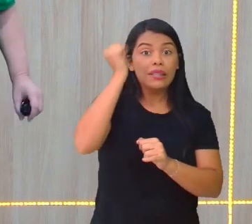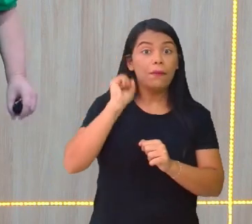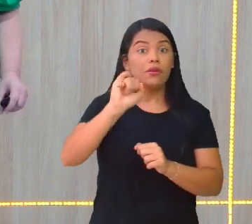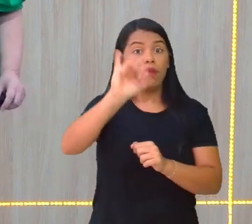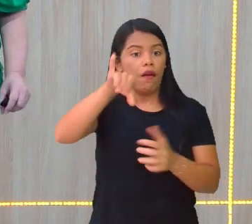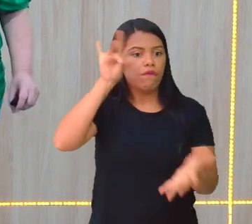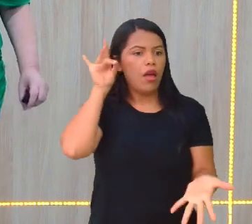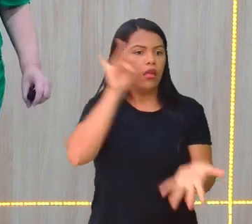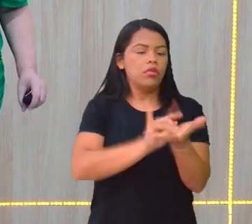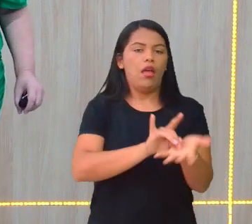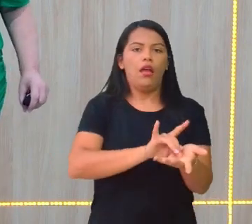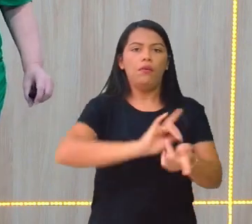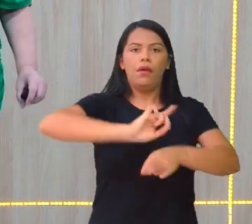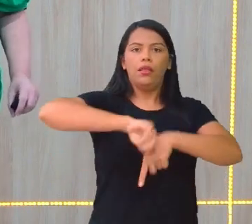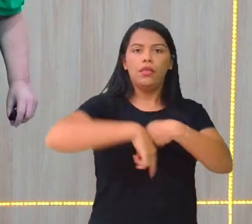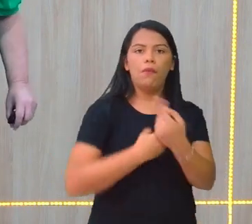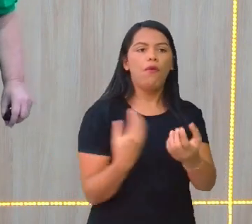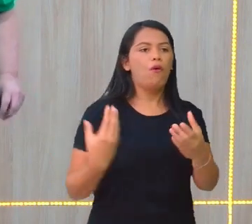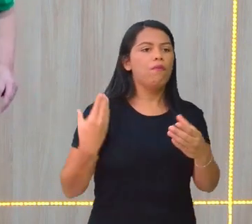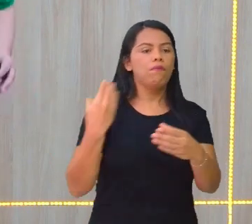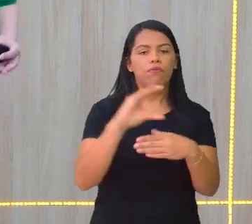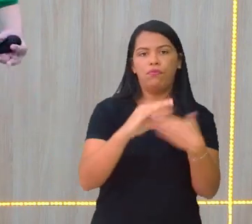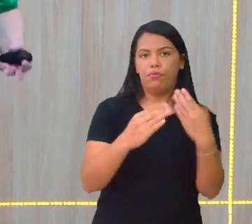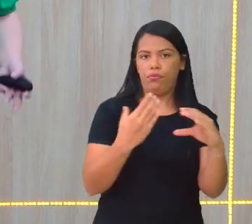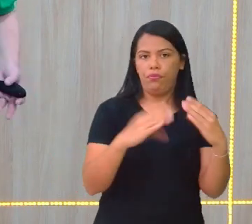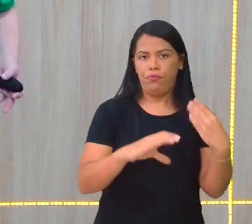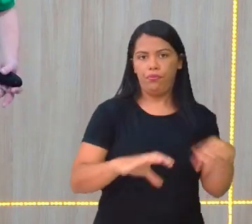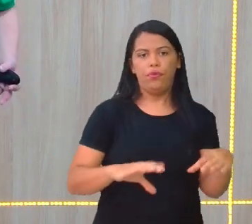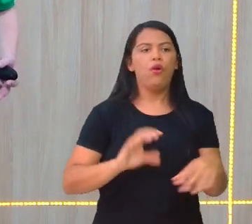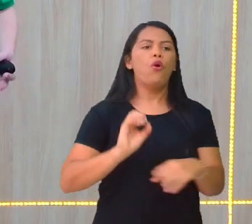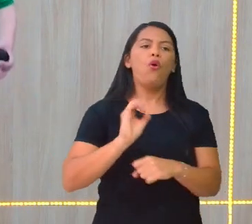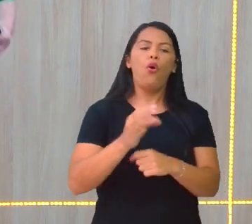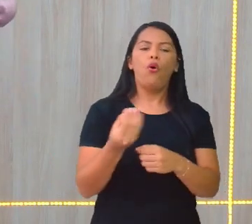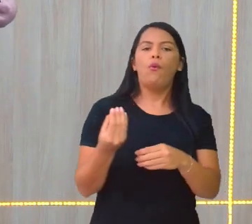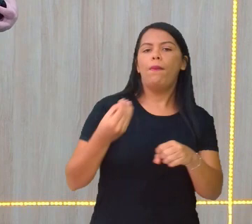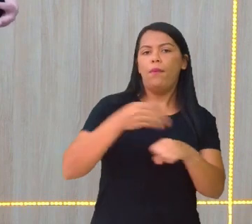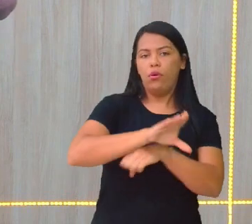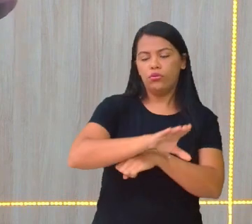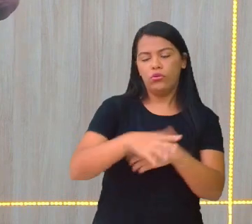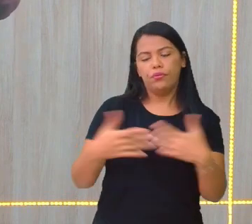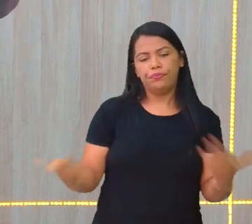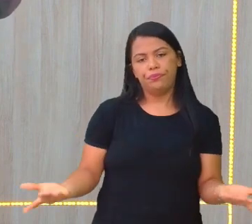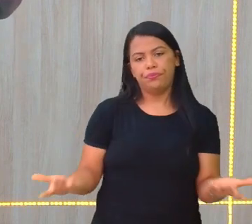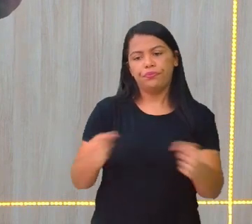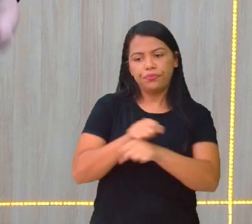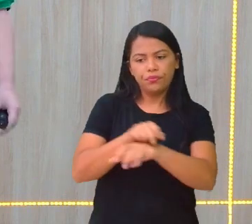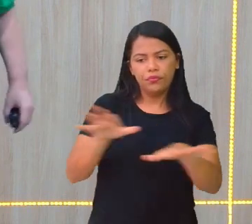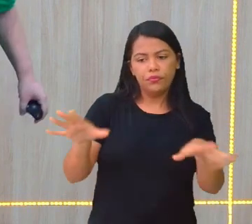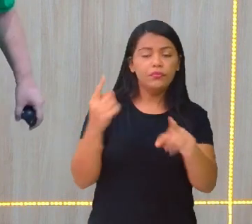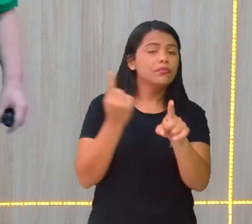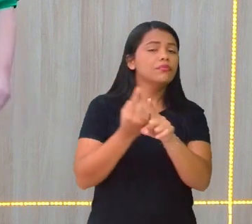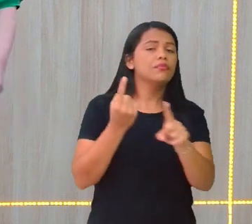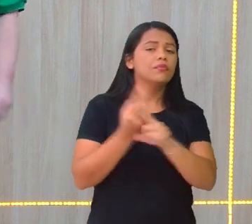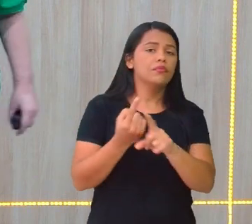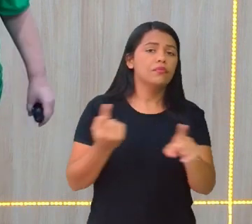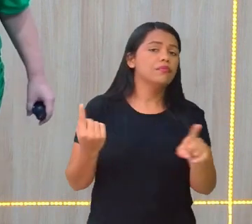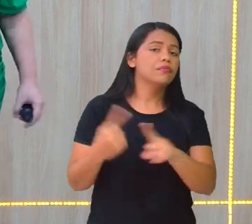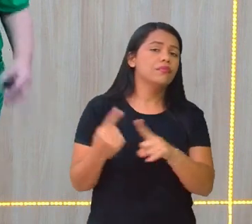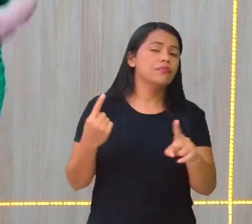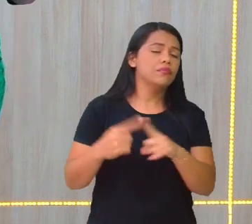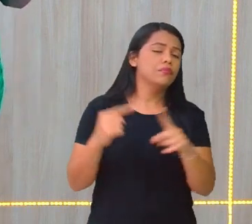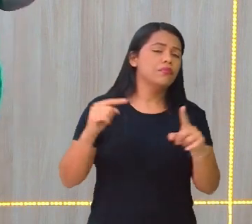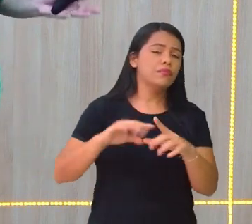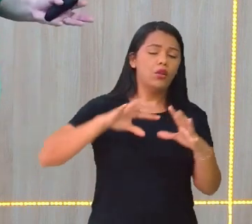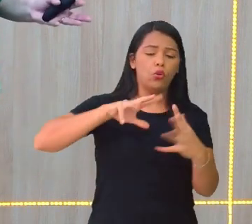de postar, enviar. Por quê? Porque o mundo é muito chato com fake